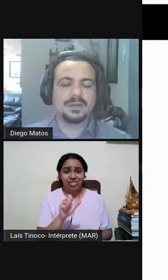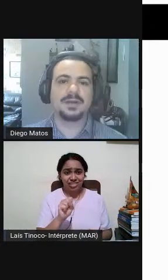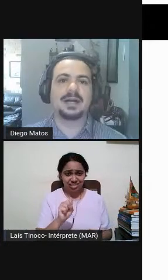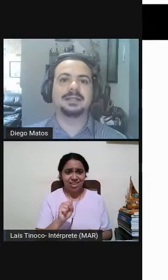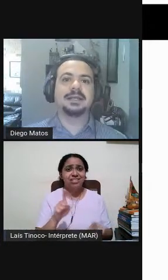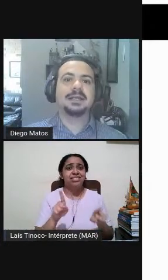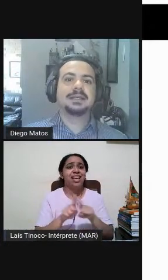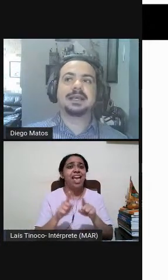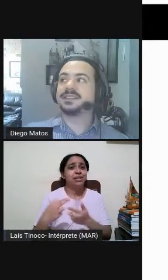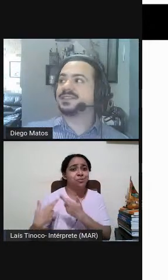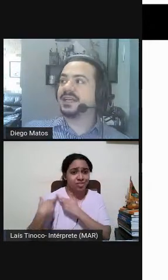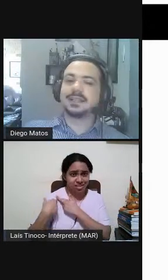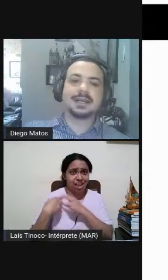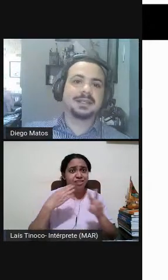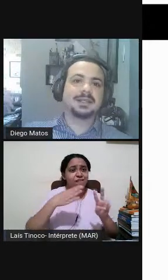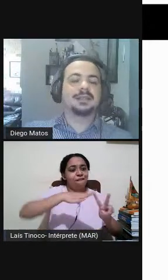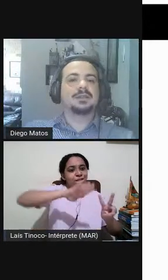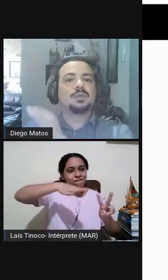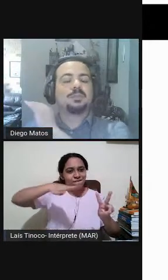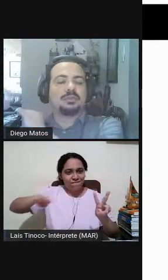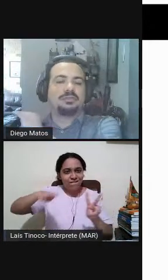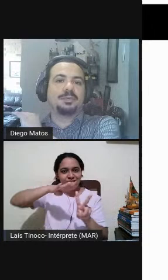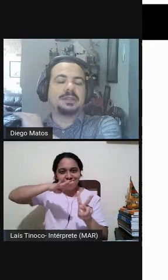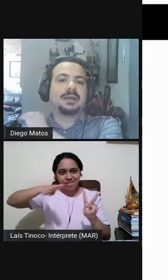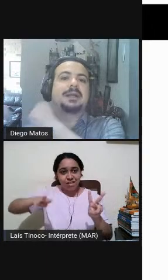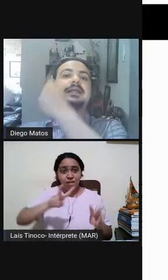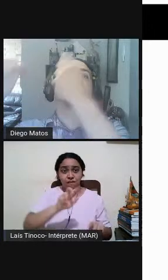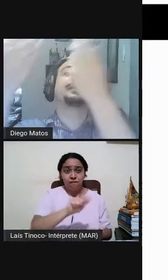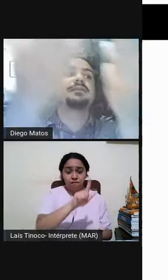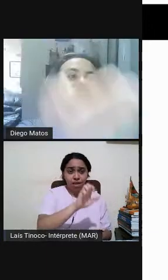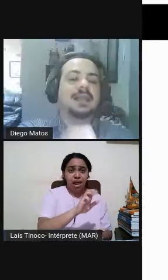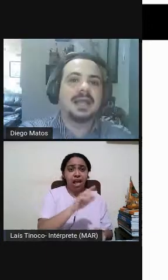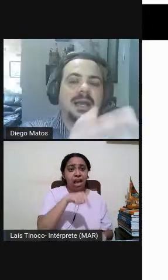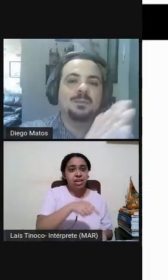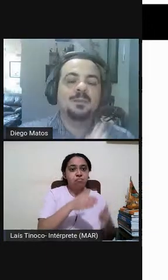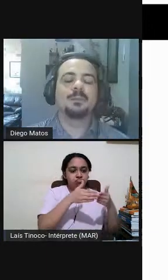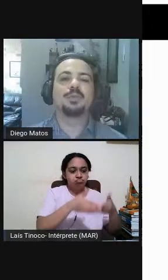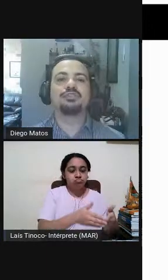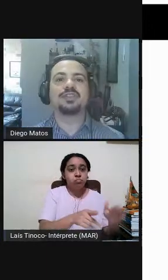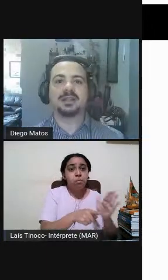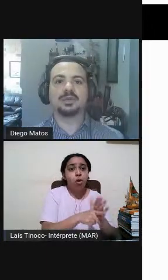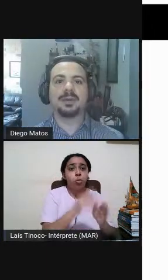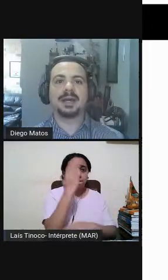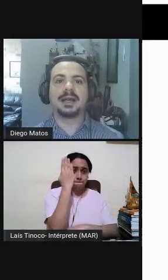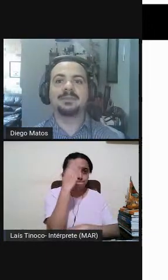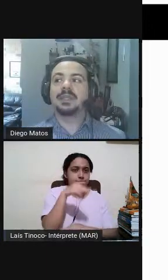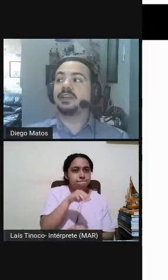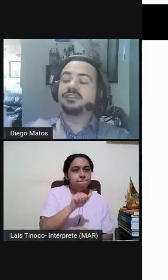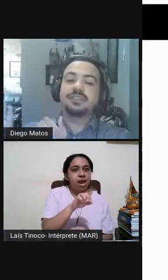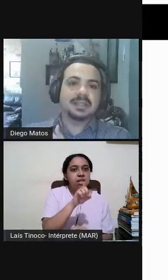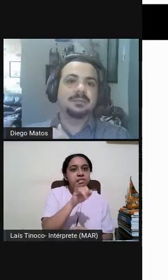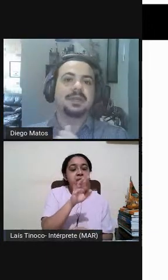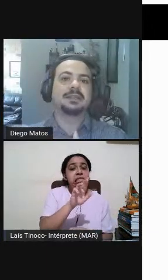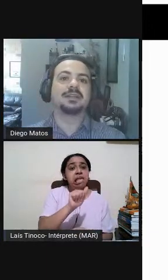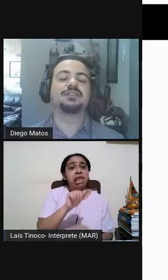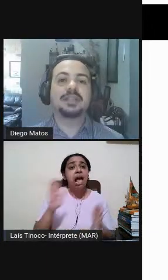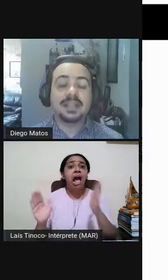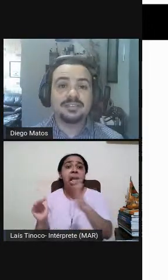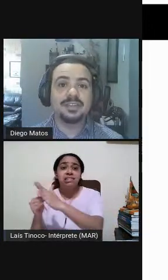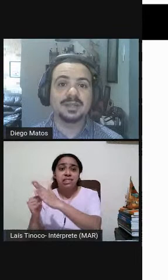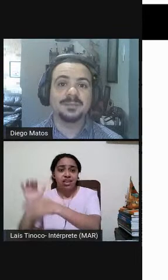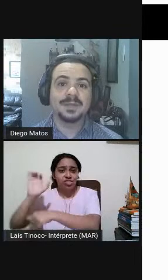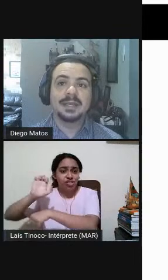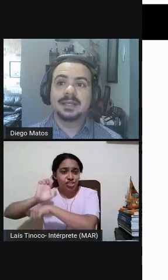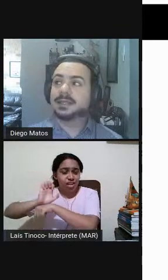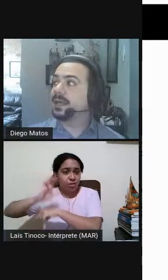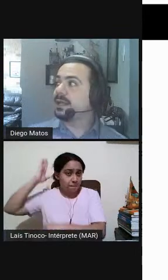atual tá com a Vale Que ela segue Daqui do posto de Ponta da Madeira e vai lá para o Estado do Pará EA gente tem também